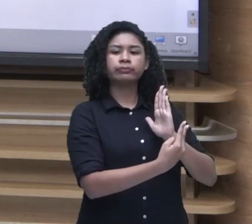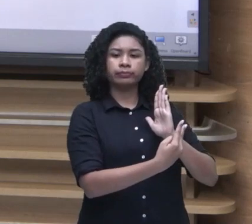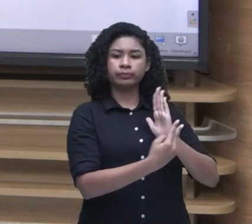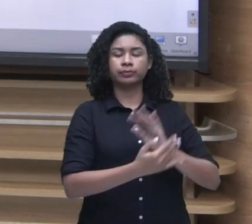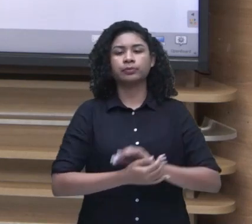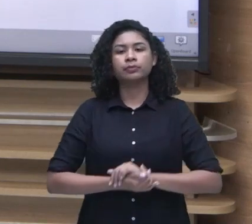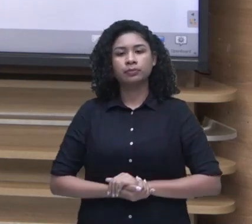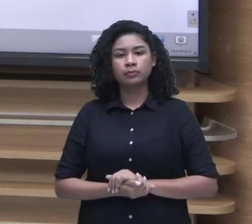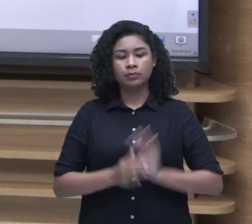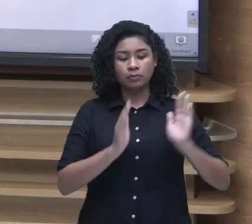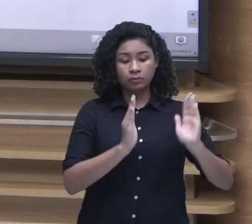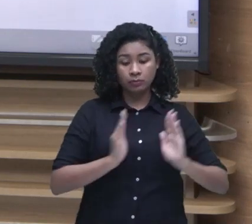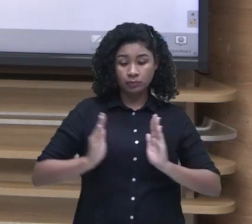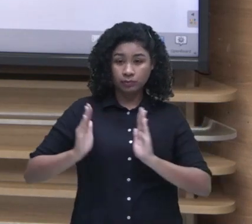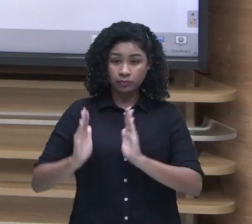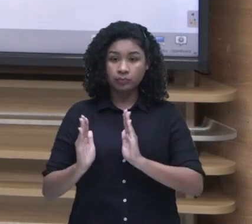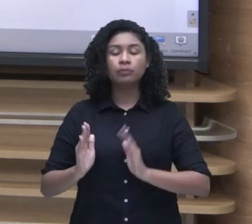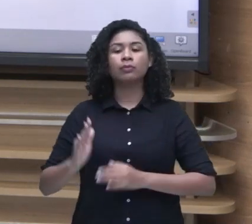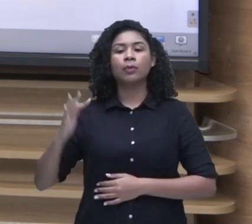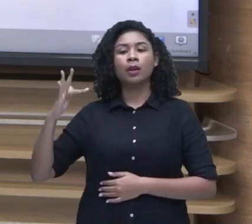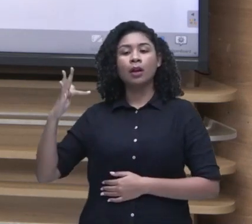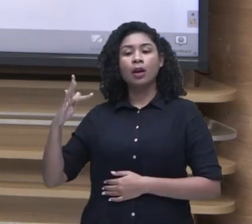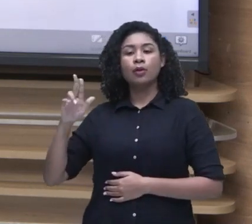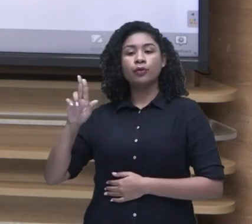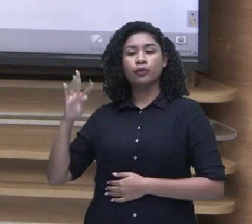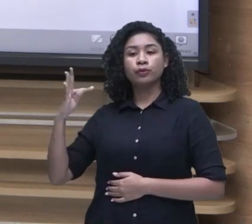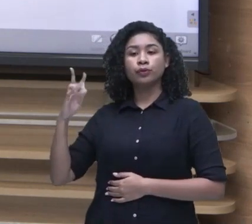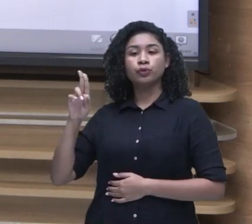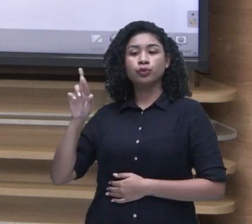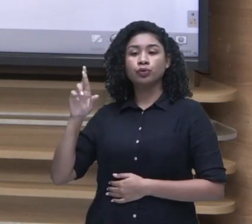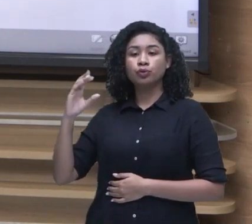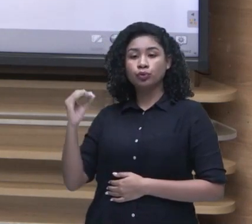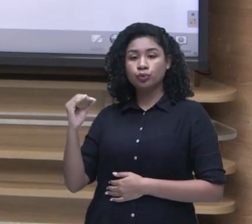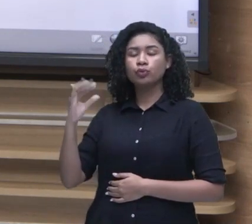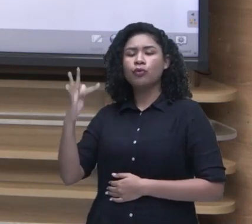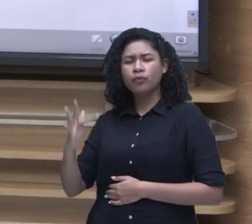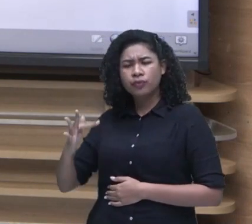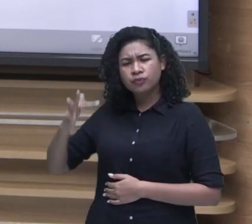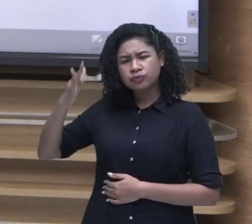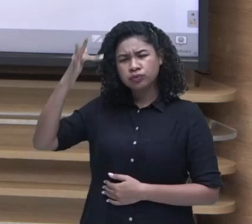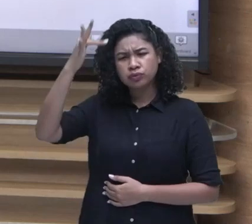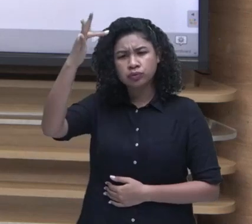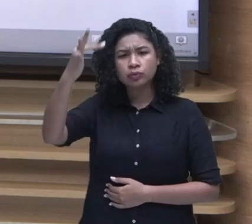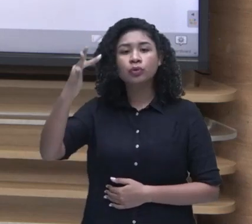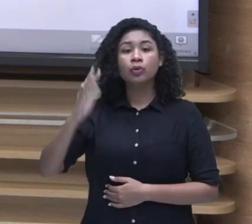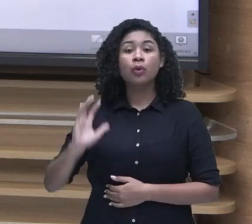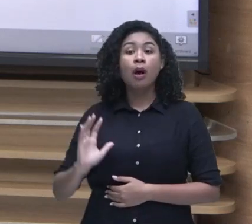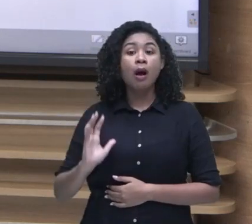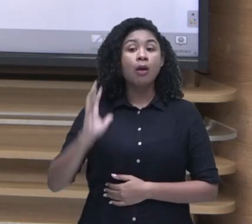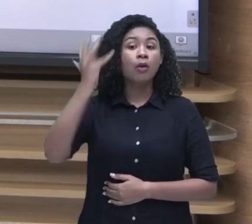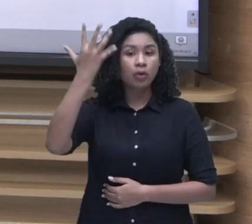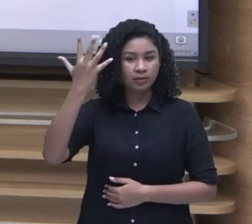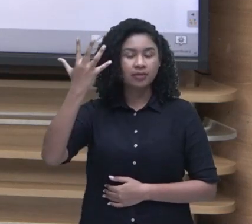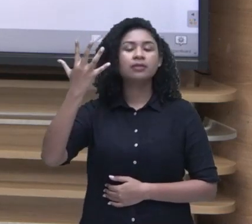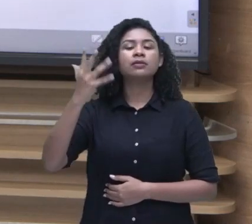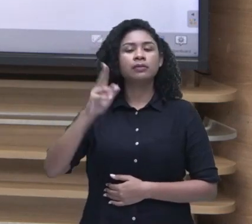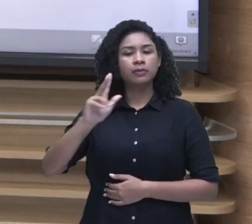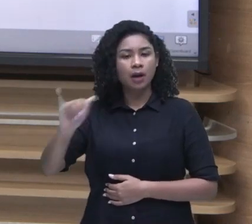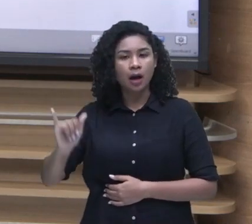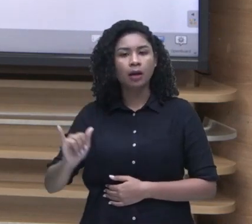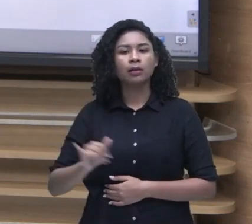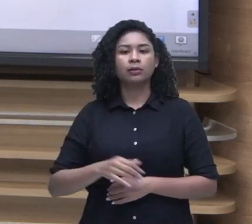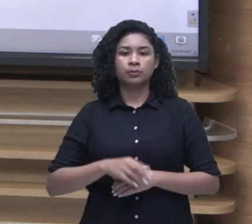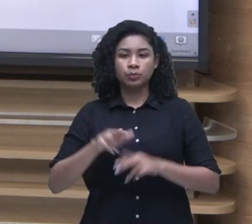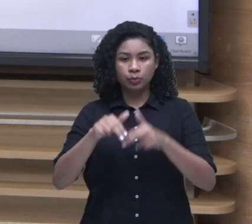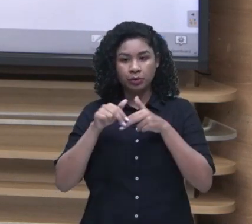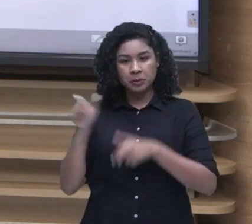E no futuro, o futuro é uma coisa que ainda irá acontecer, então eu cantarei, tu